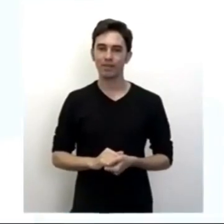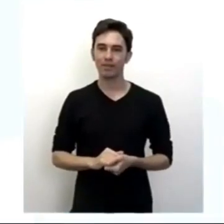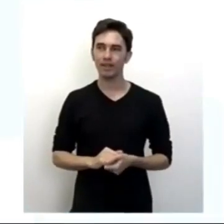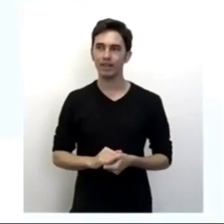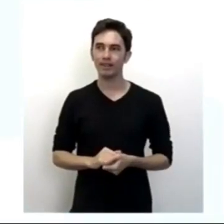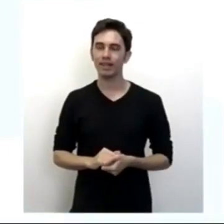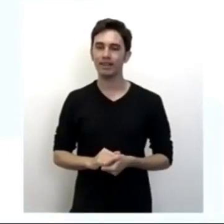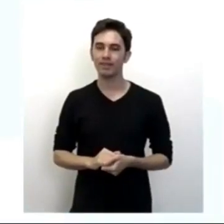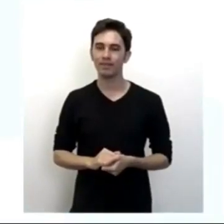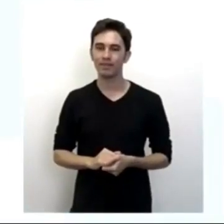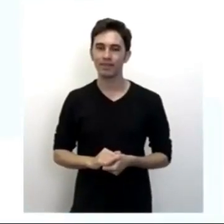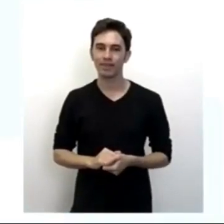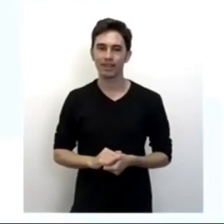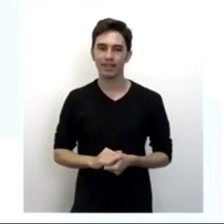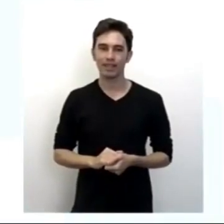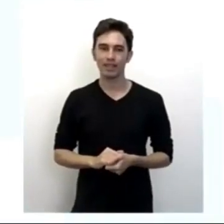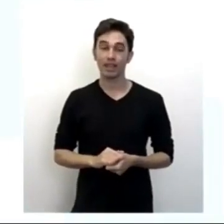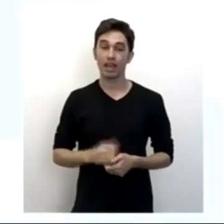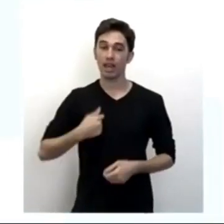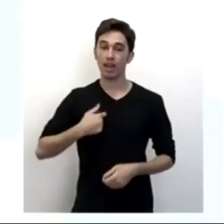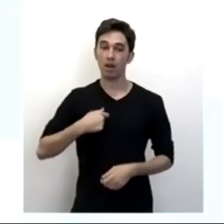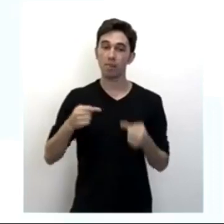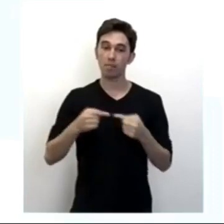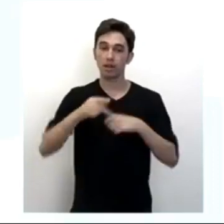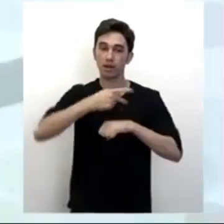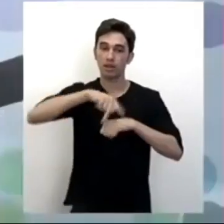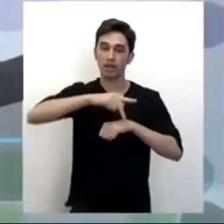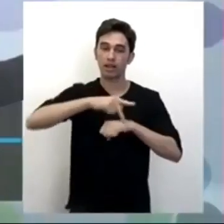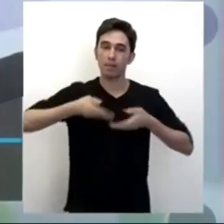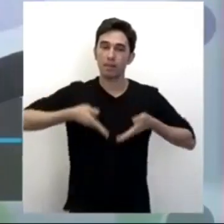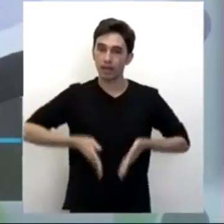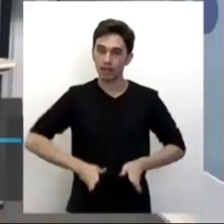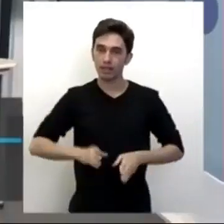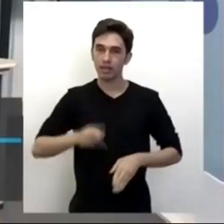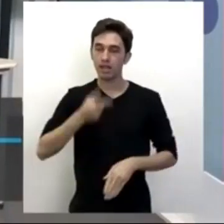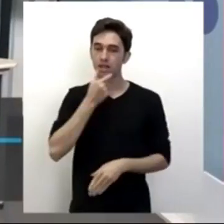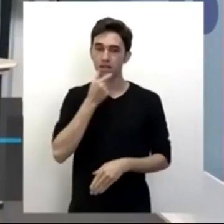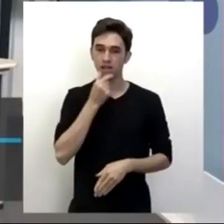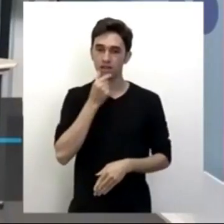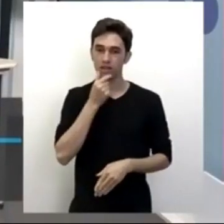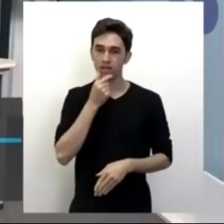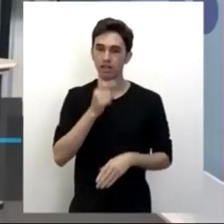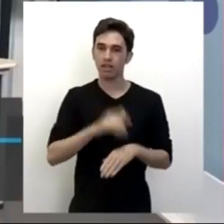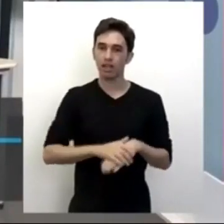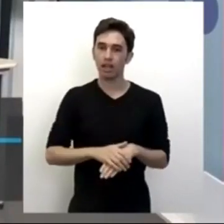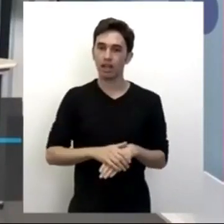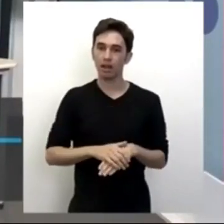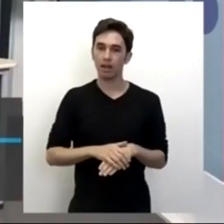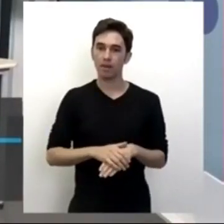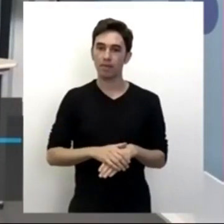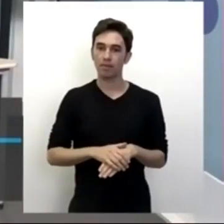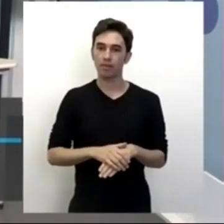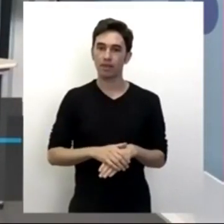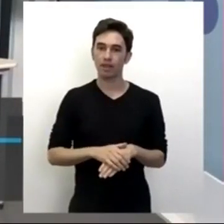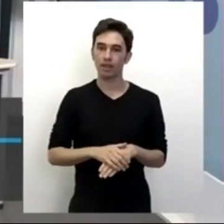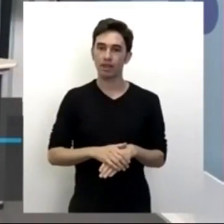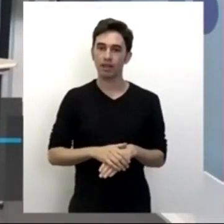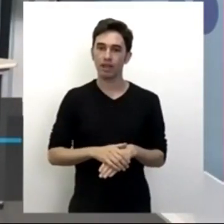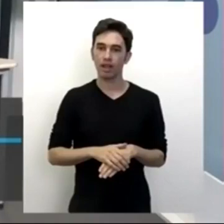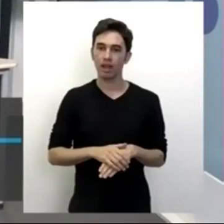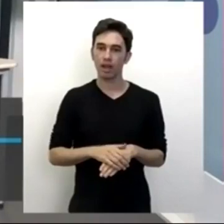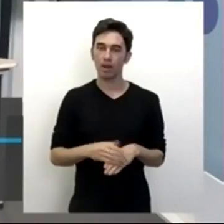sou britânico e de origem aristocrata. Já sabe, professora? Eu sei, mas vamos ver se os nossos alunos vão